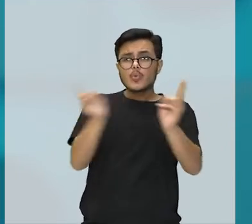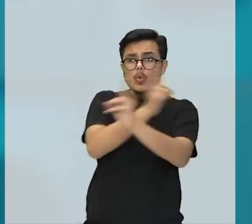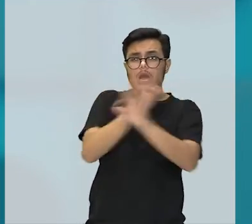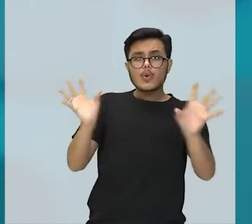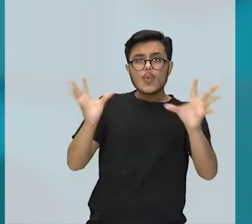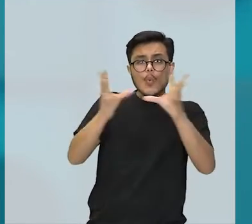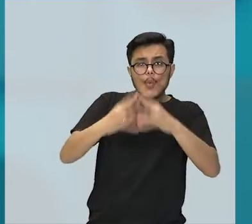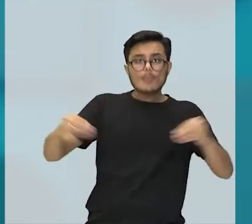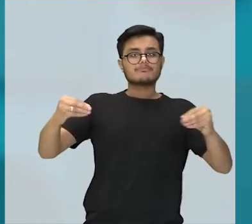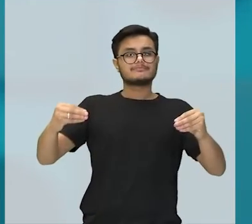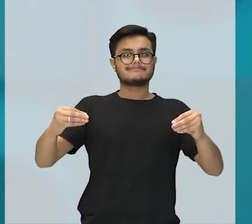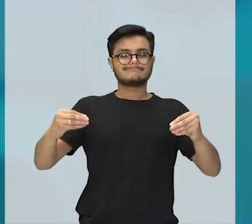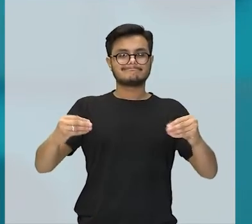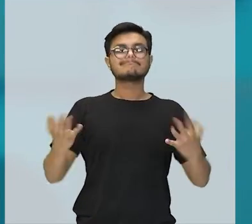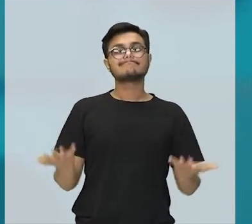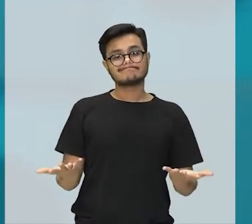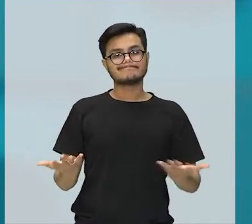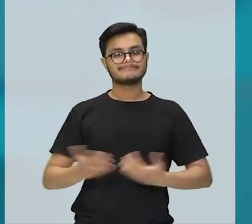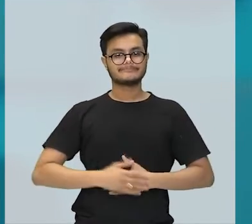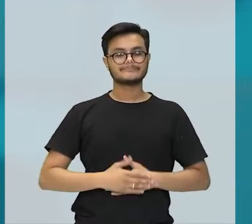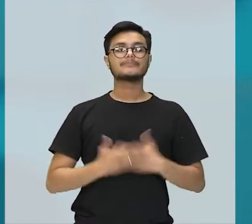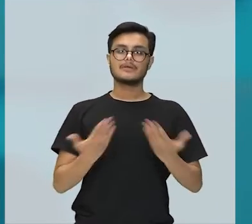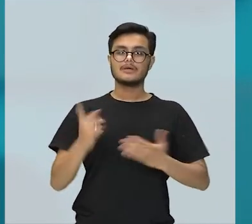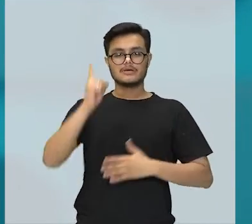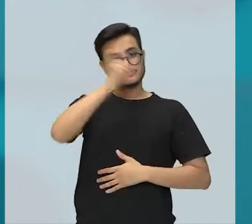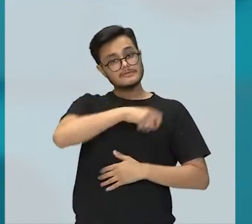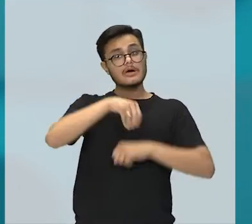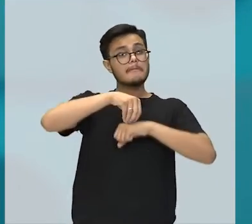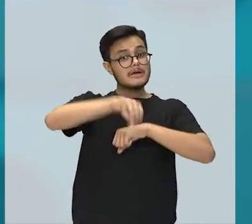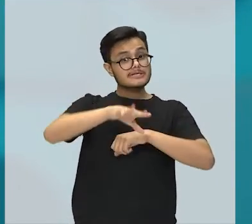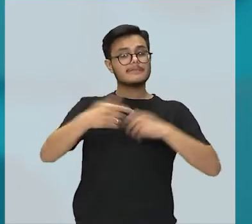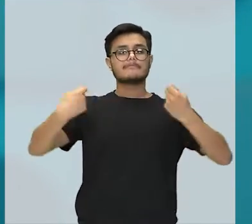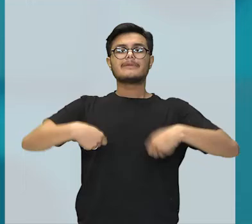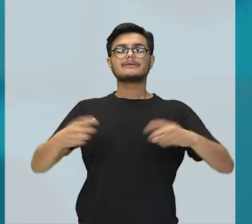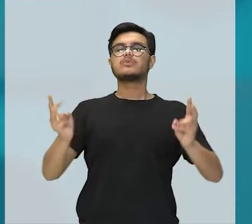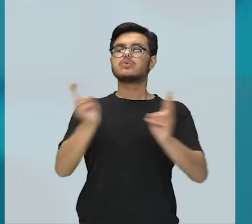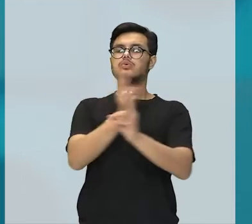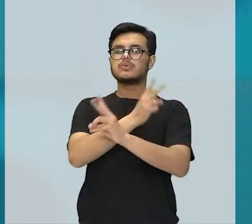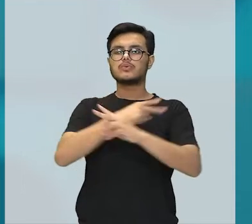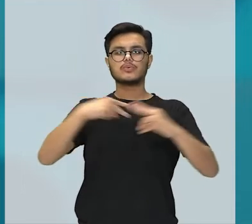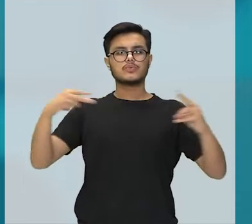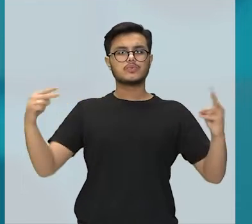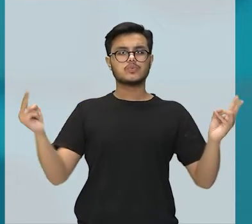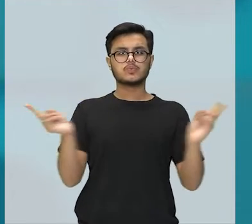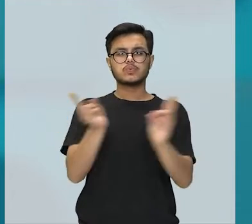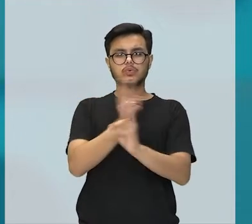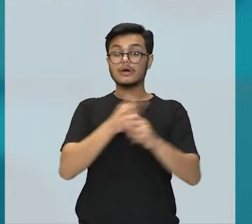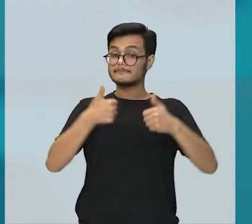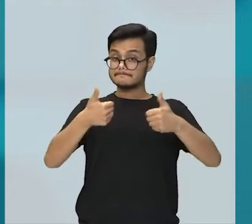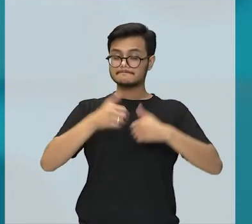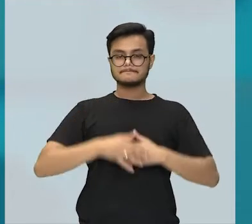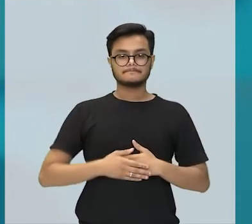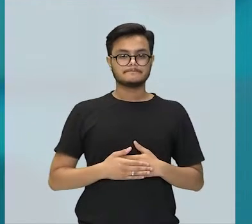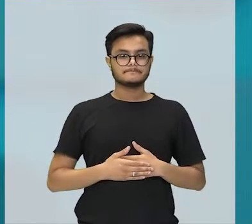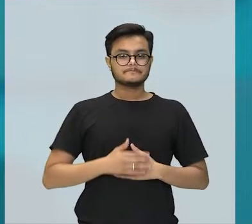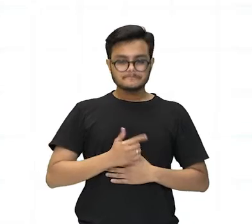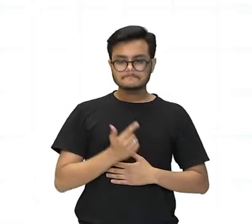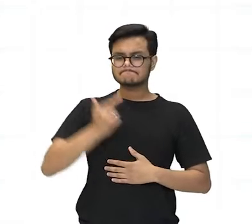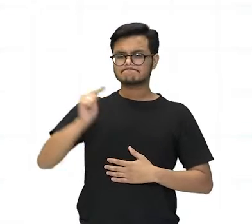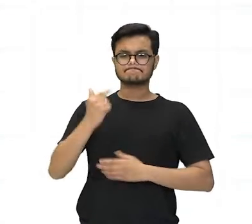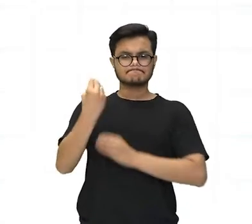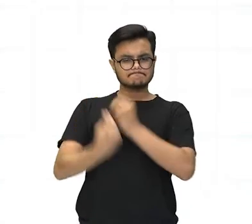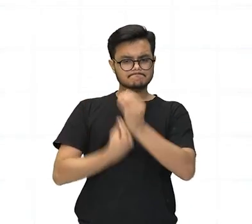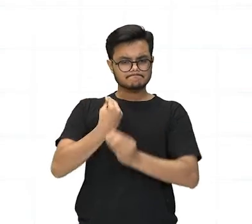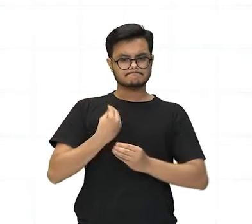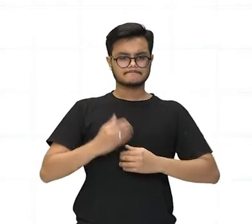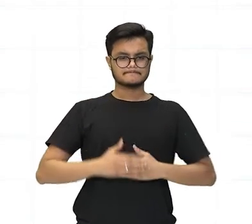O ambiente fechado. E a dica é para deixar o ambiente arejado, certo? Prosseguindo com os